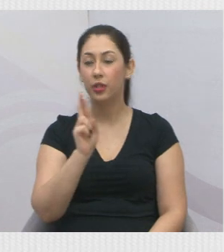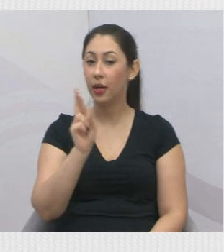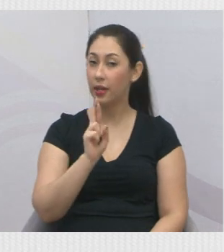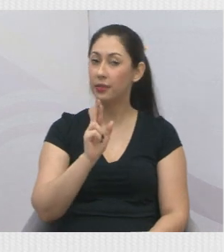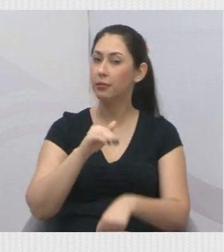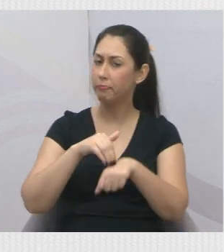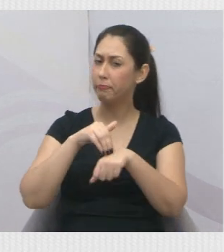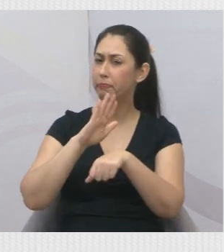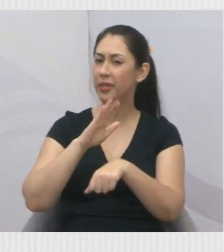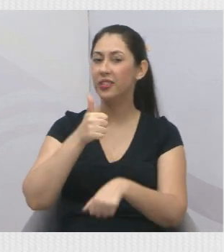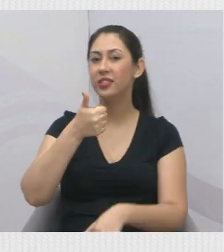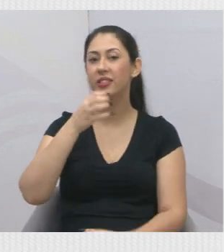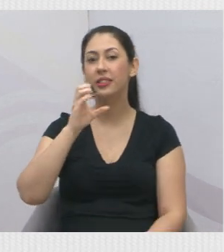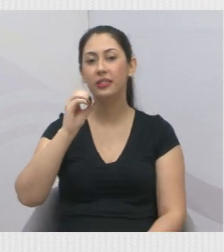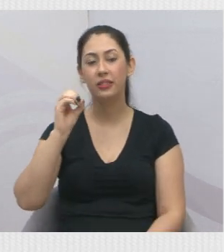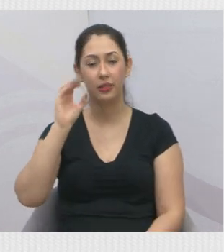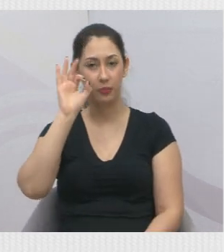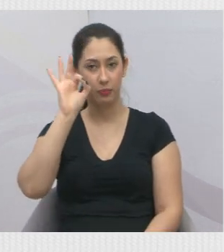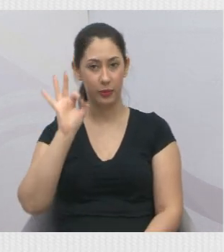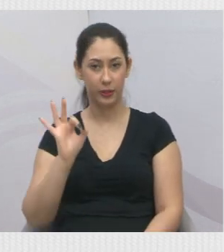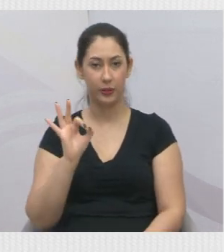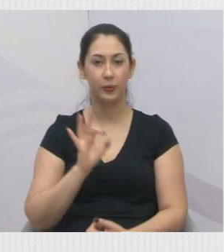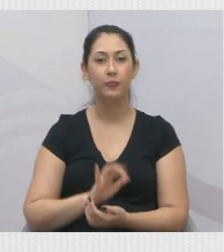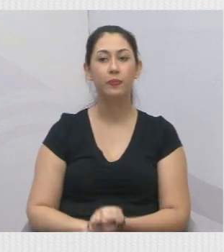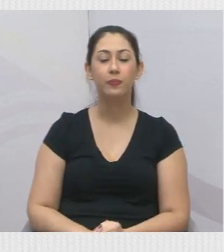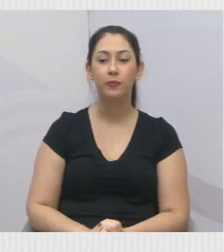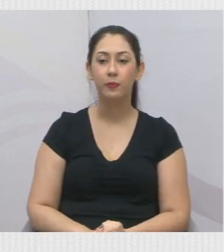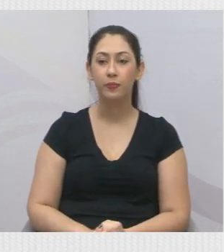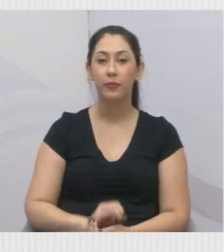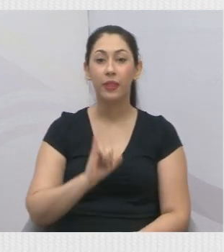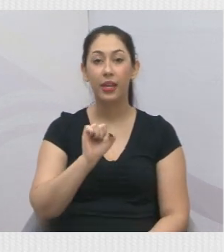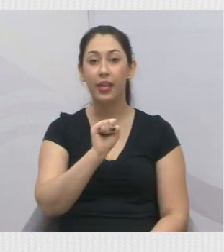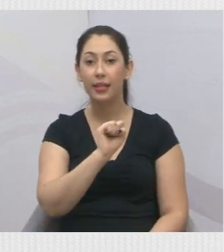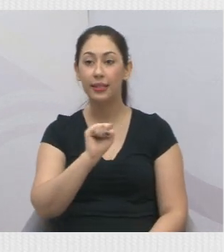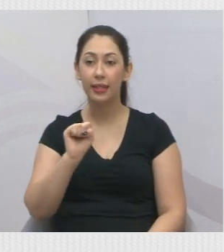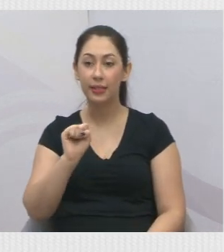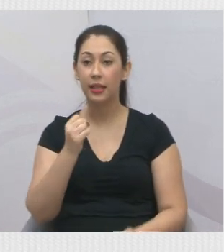R$ 97.656.000, atingindo a cifra de 101%. ISS,